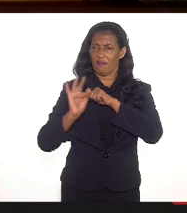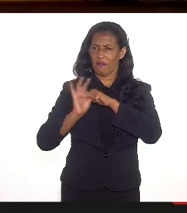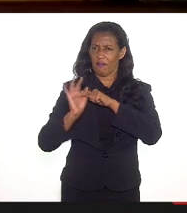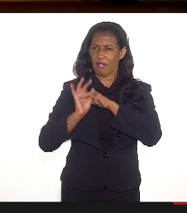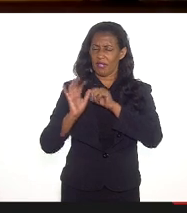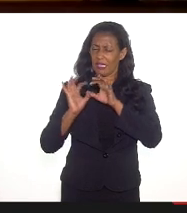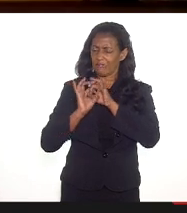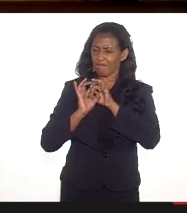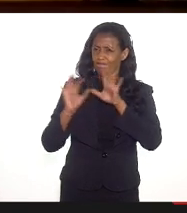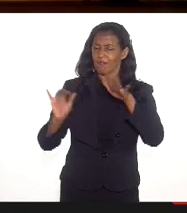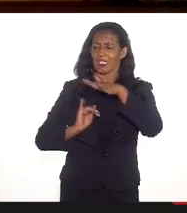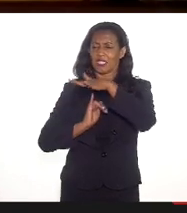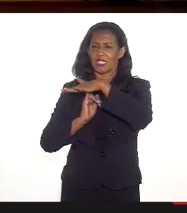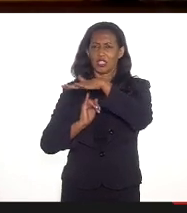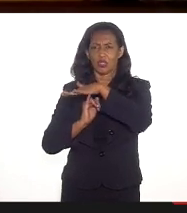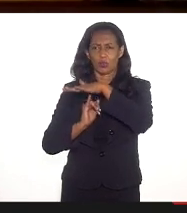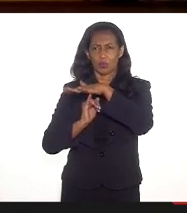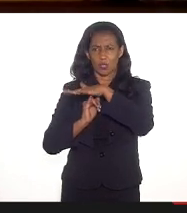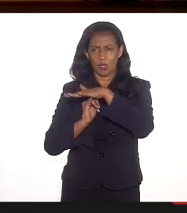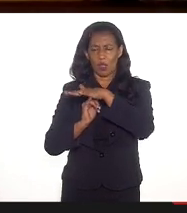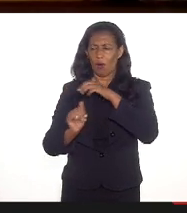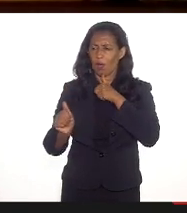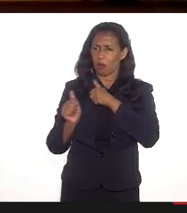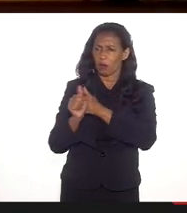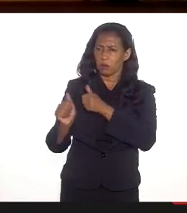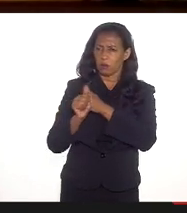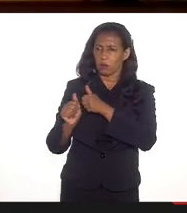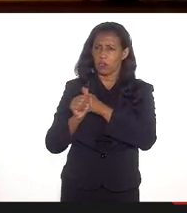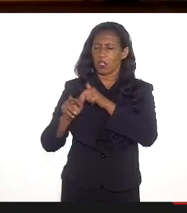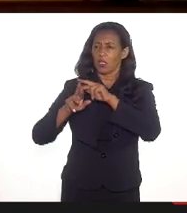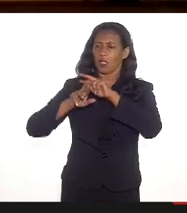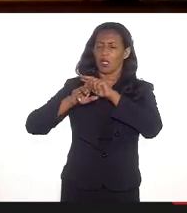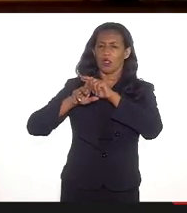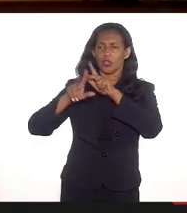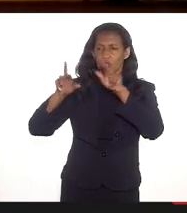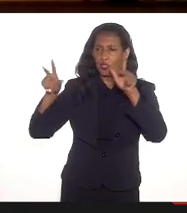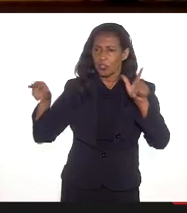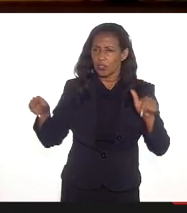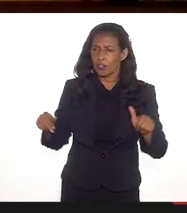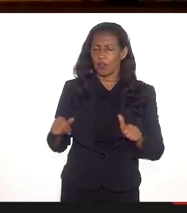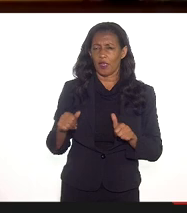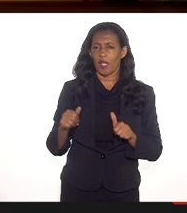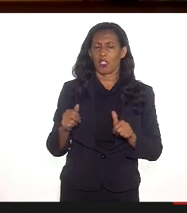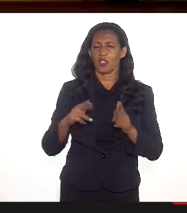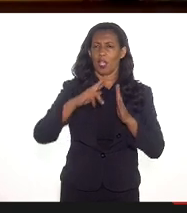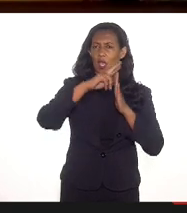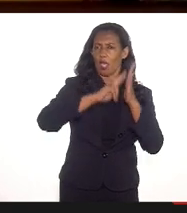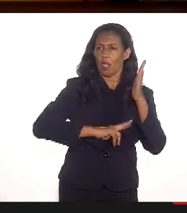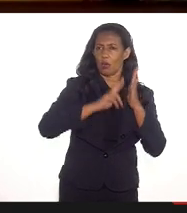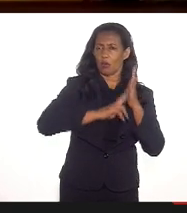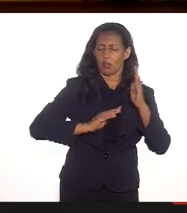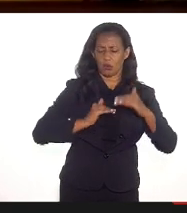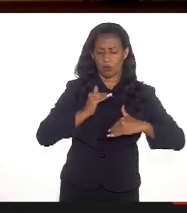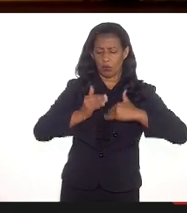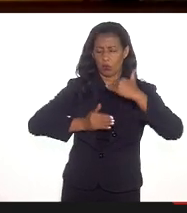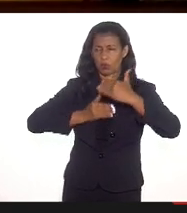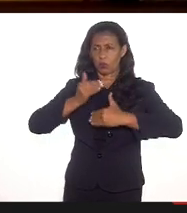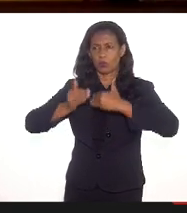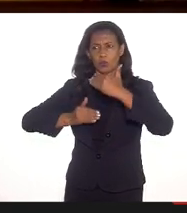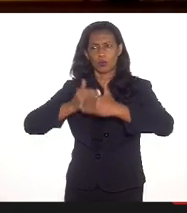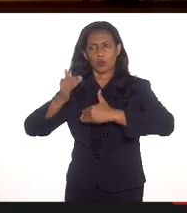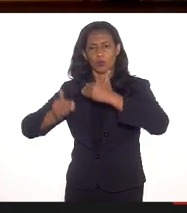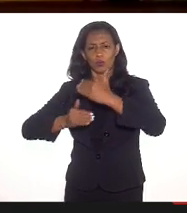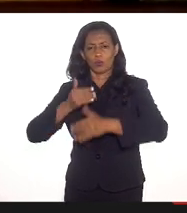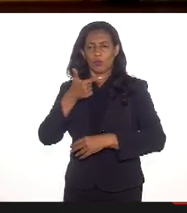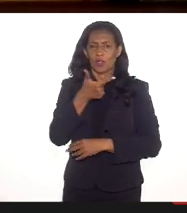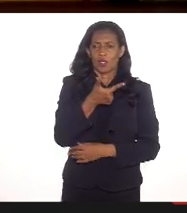das instituições de ensino superior, elas acompanharam as diferentes regulamentações que foram evoluindo ao longo da autonomia, e cito o caso do ESERJ, por exemplo,